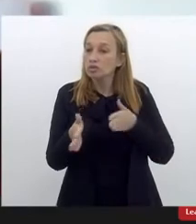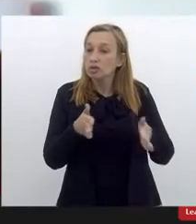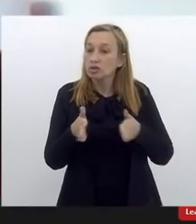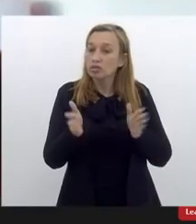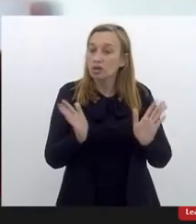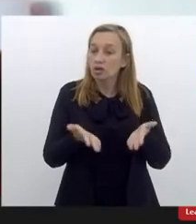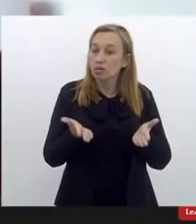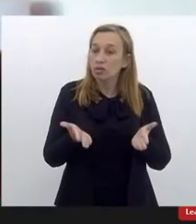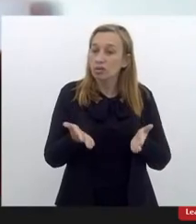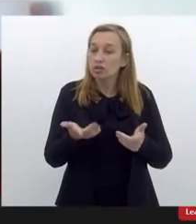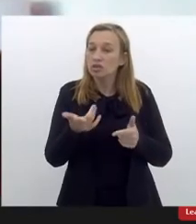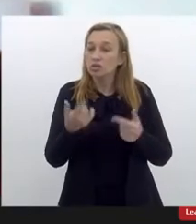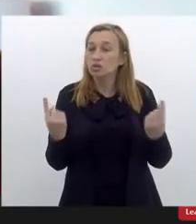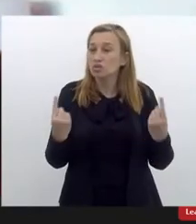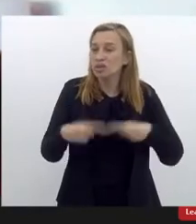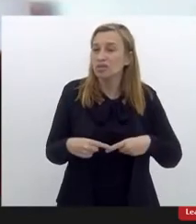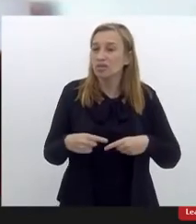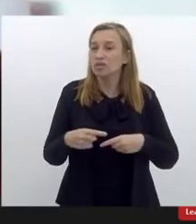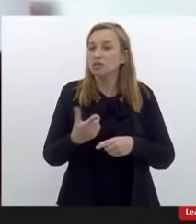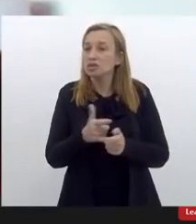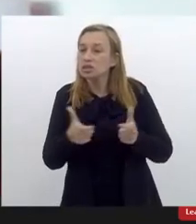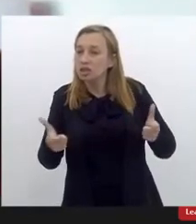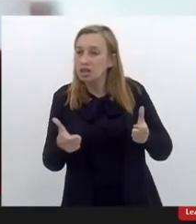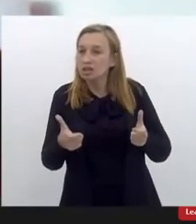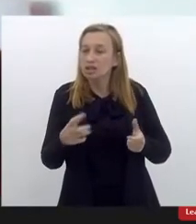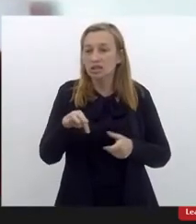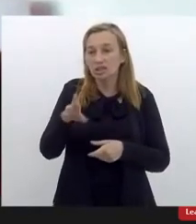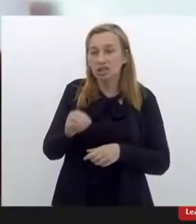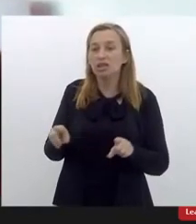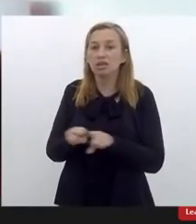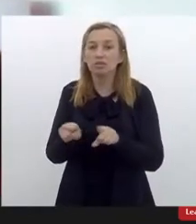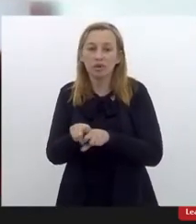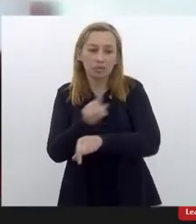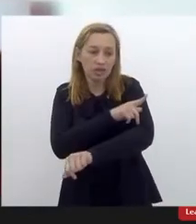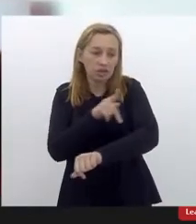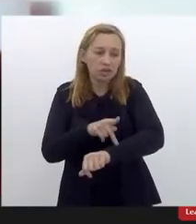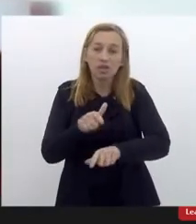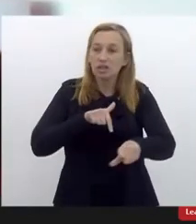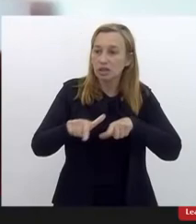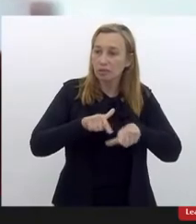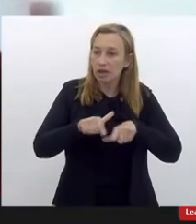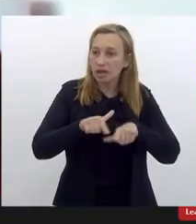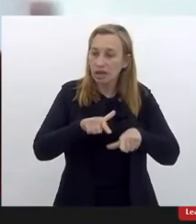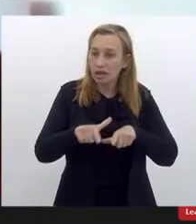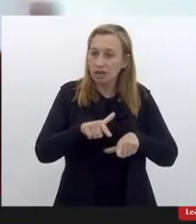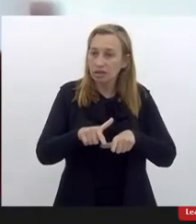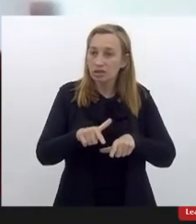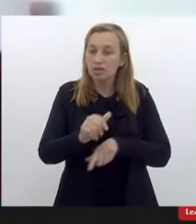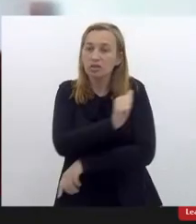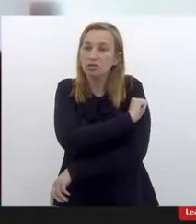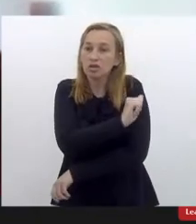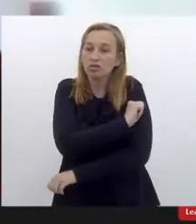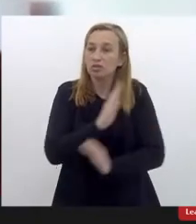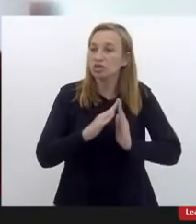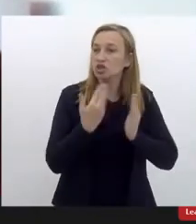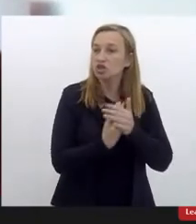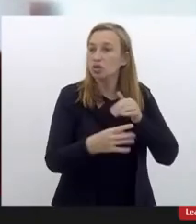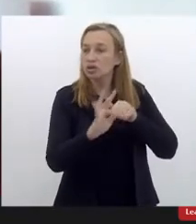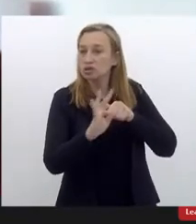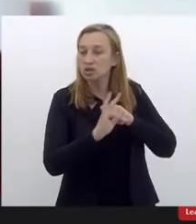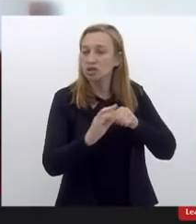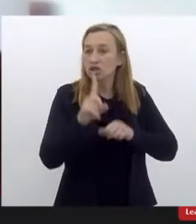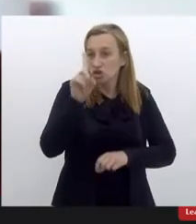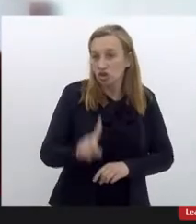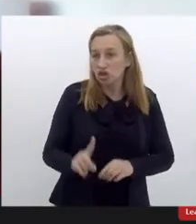gente enfrenta de tantos desafios sanitários e pedagógicos, trabalhar para garantir que os estudantes da FAETEC tenham direito à